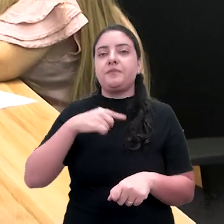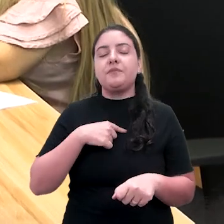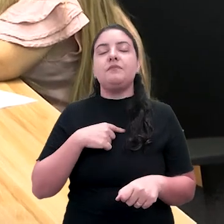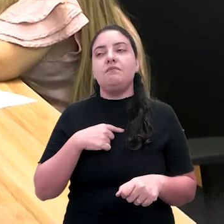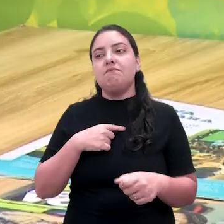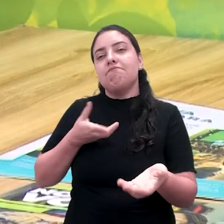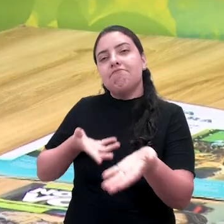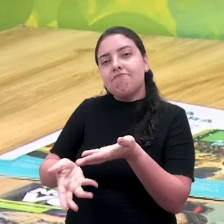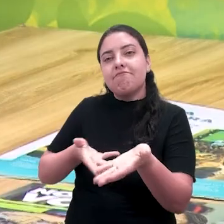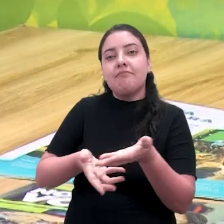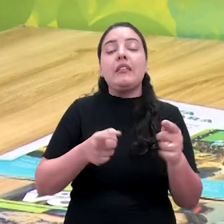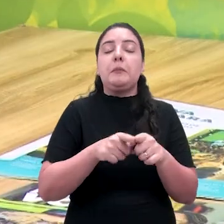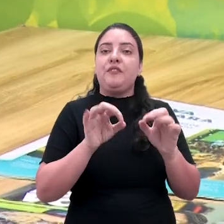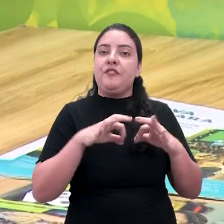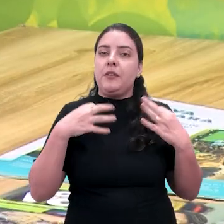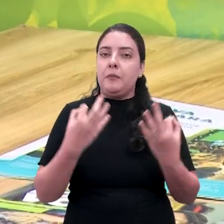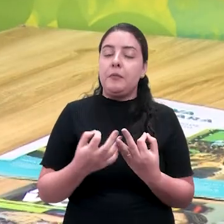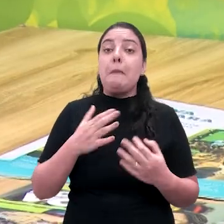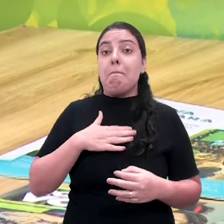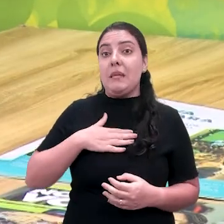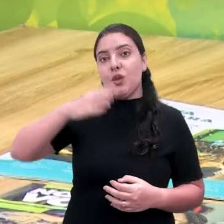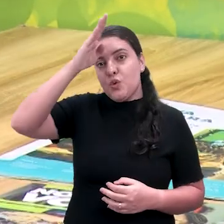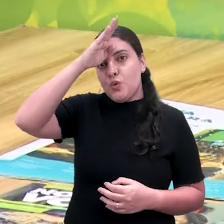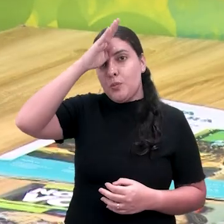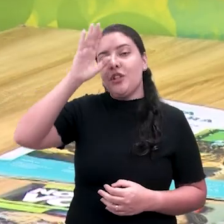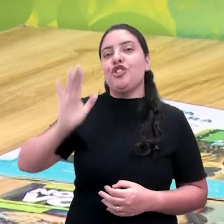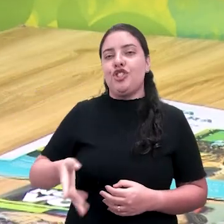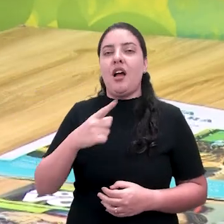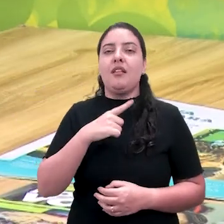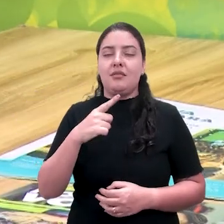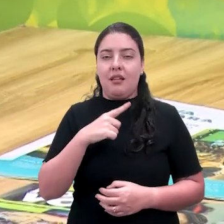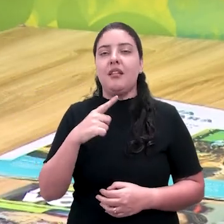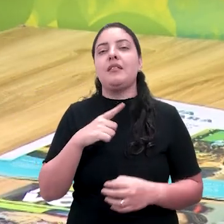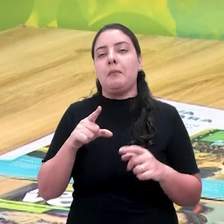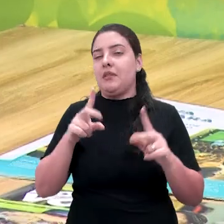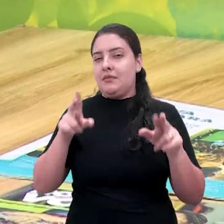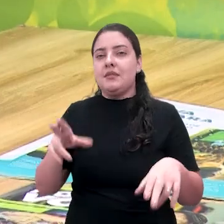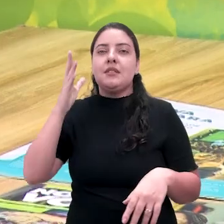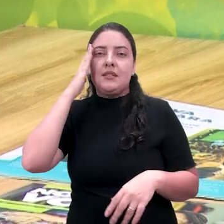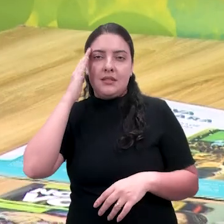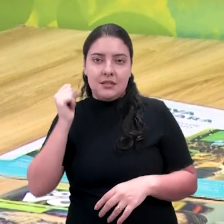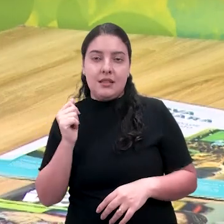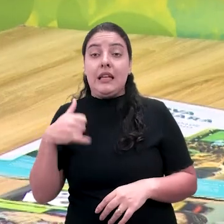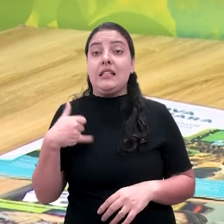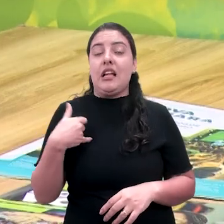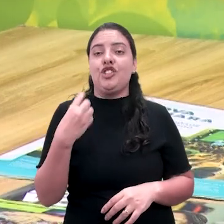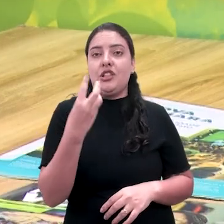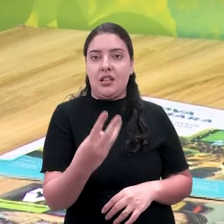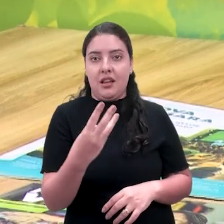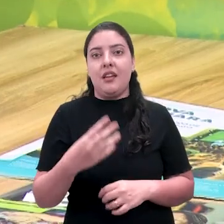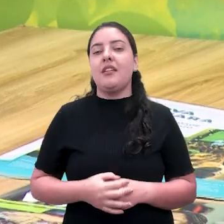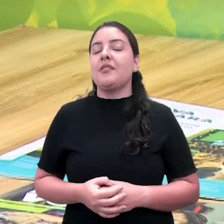nosso. E com as nossas famílias também. As minhas sobrinhas também já têm isso. Minha sobrinha neta tem 3 anos,